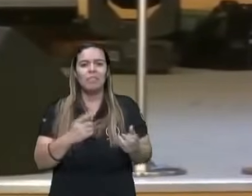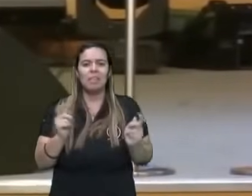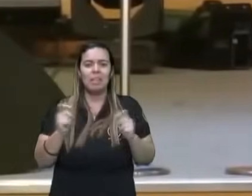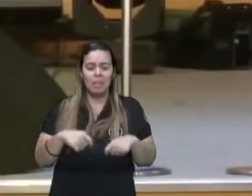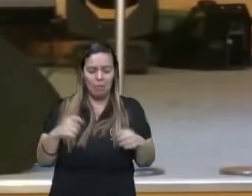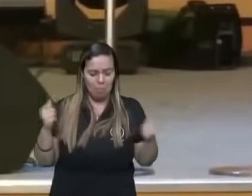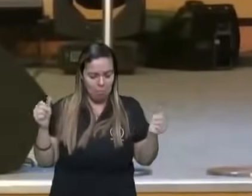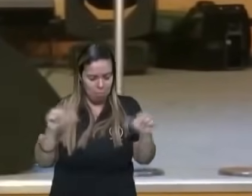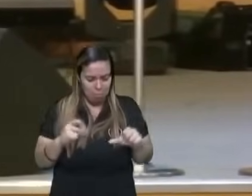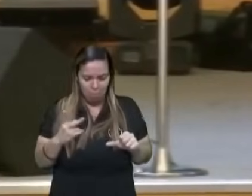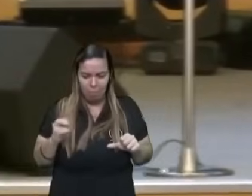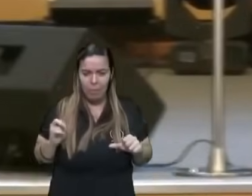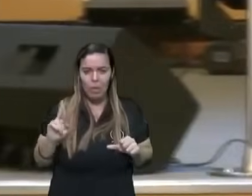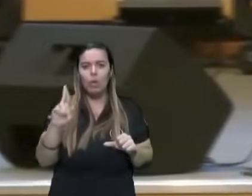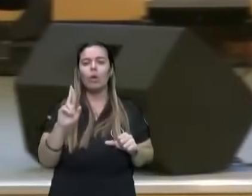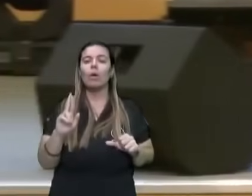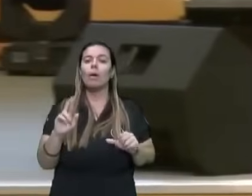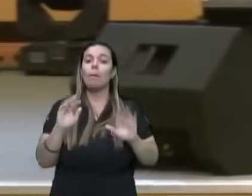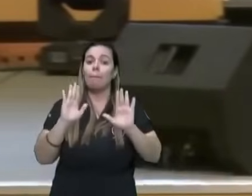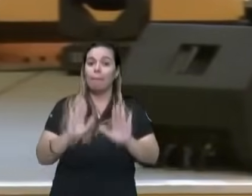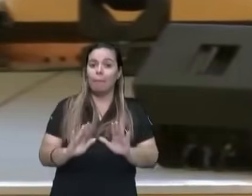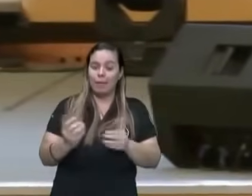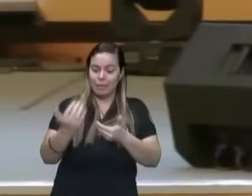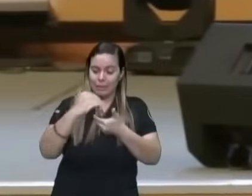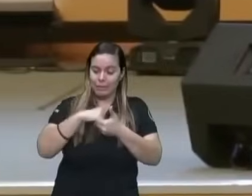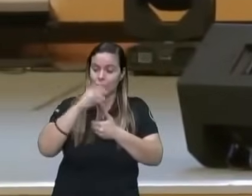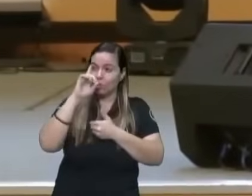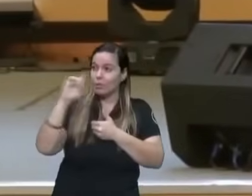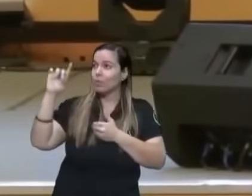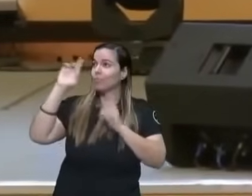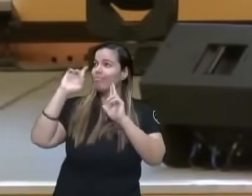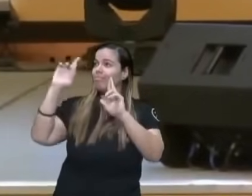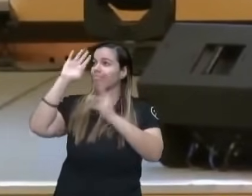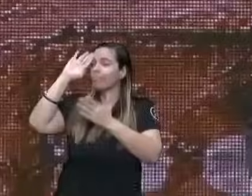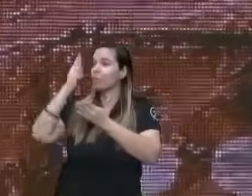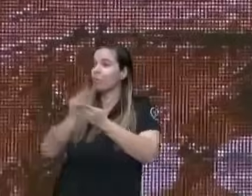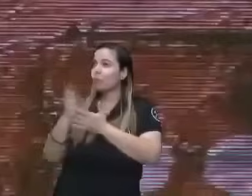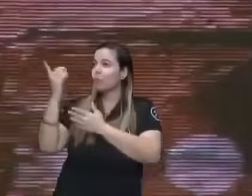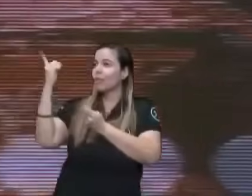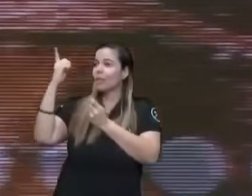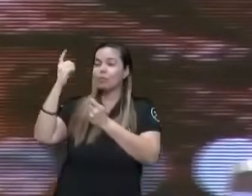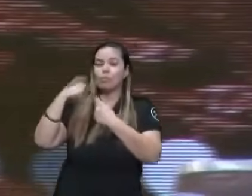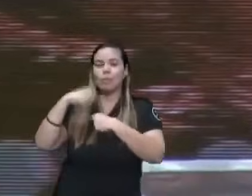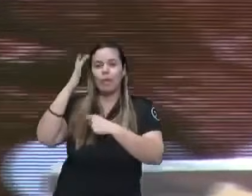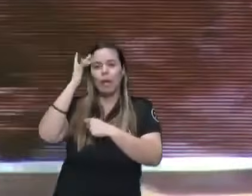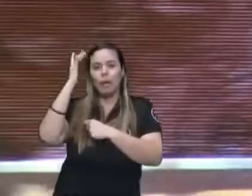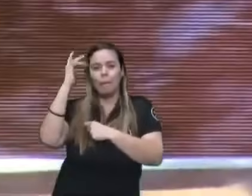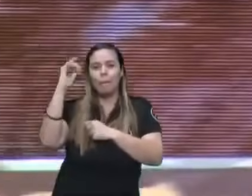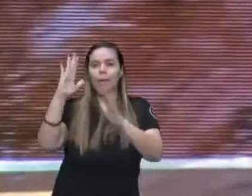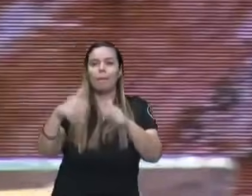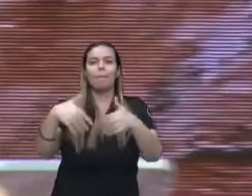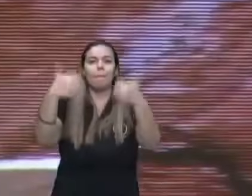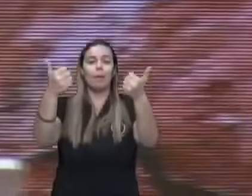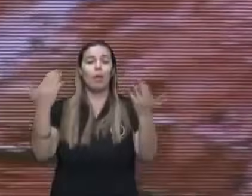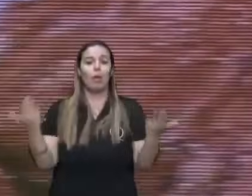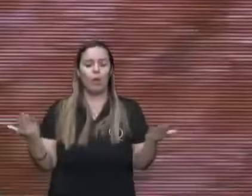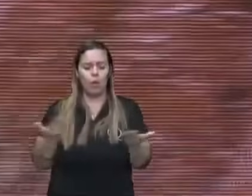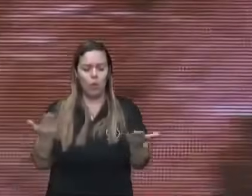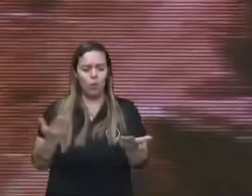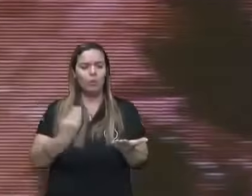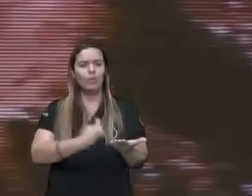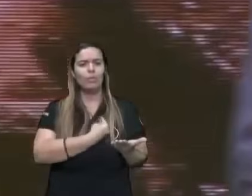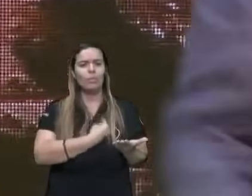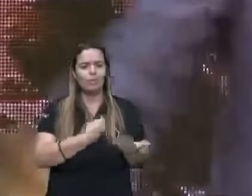ser o pior, mas porque eu confio e tenho esperança, amanhã é o melhor. Hoje na minha vida pode